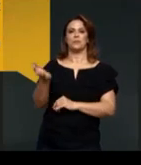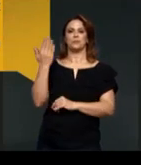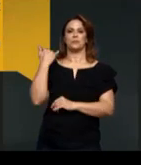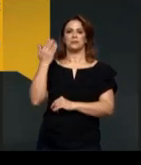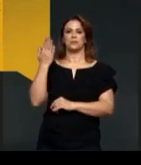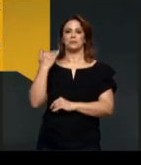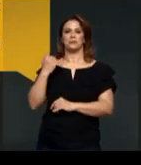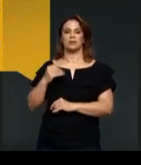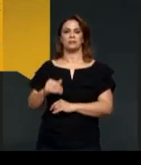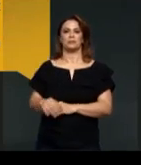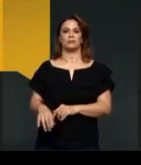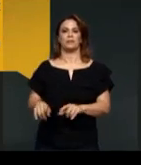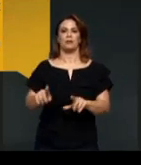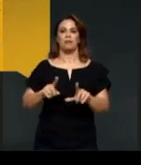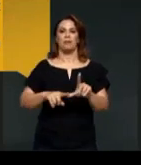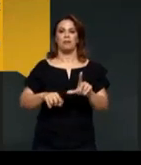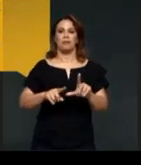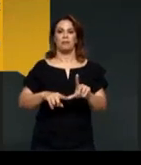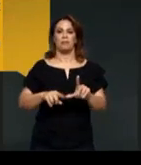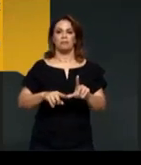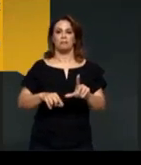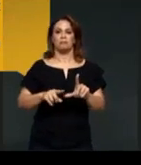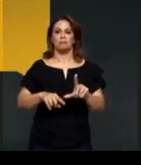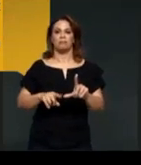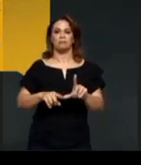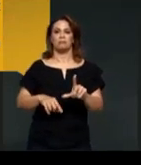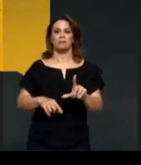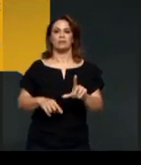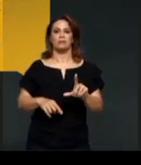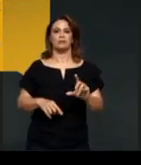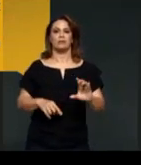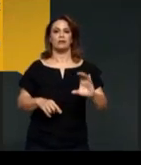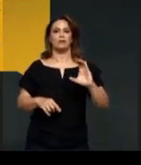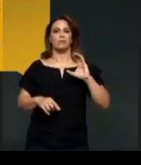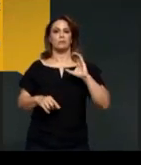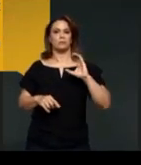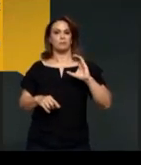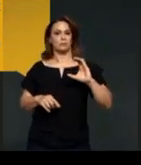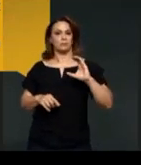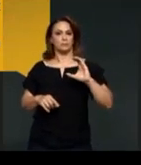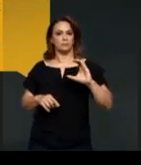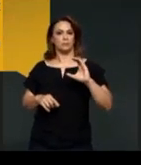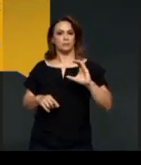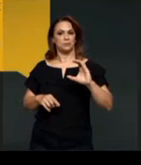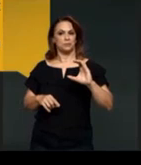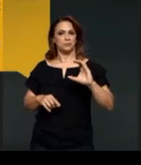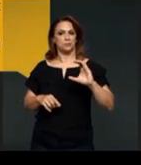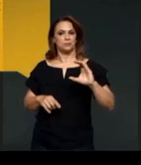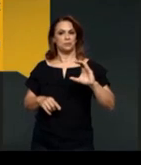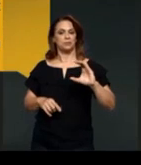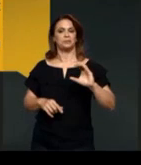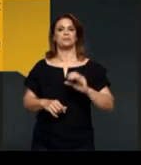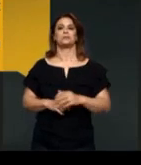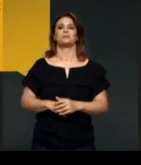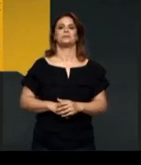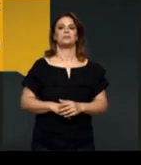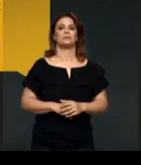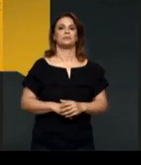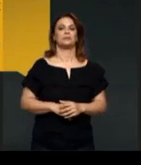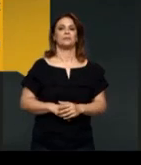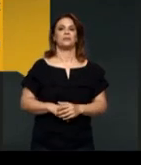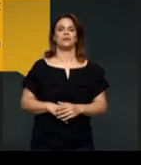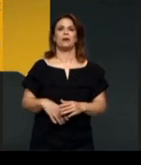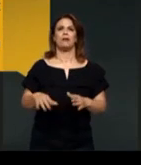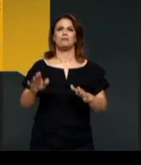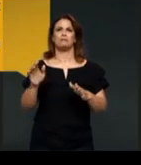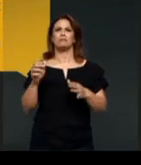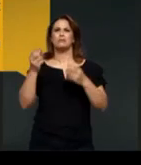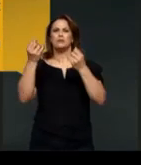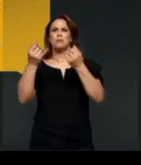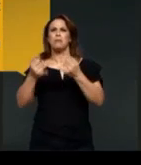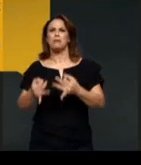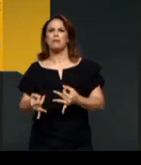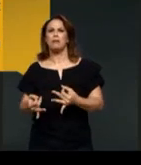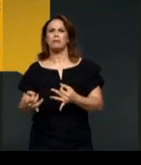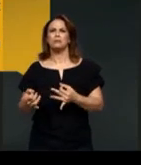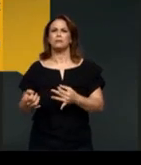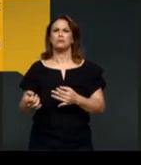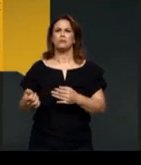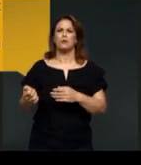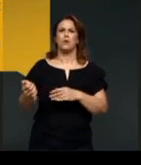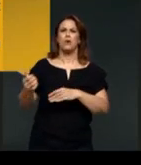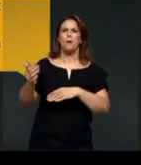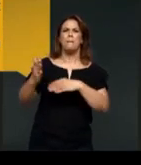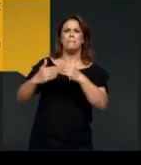era uma criança. Então, aqui ele está falando de profissão, ser cantor, be a singer. Então, nós temos o verbo